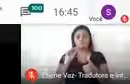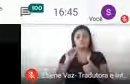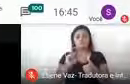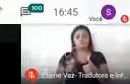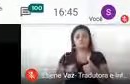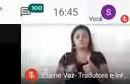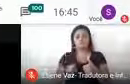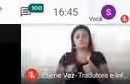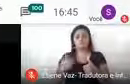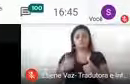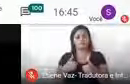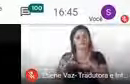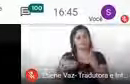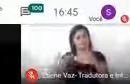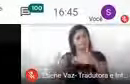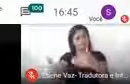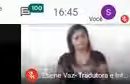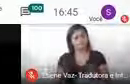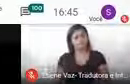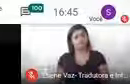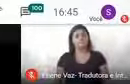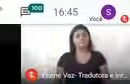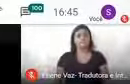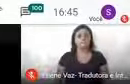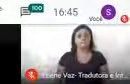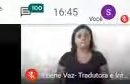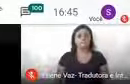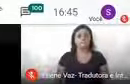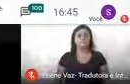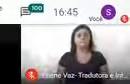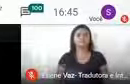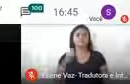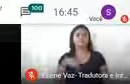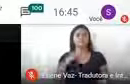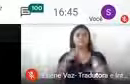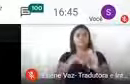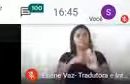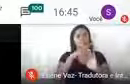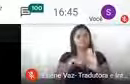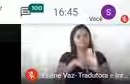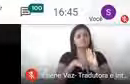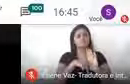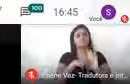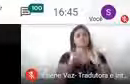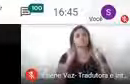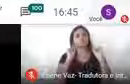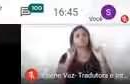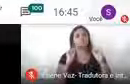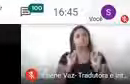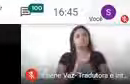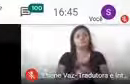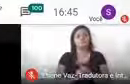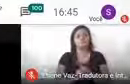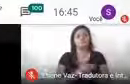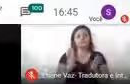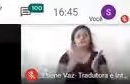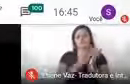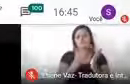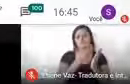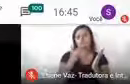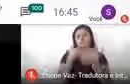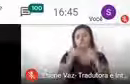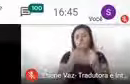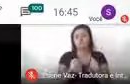estamos desenvolvendo. Então, o projeto Atlas Linguístico Etnográfico do Vale do Acará, a LEVA, um projeto